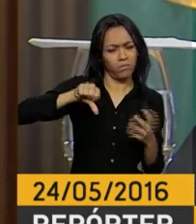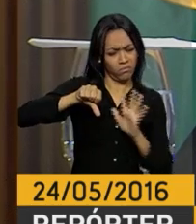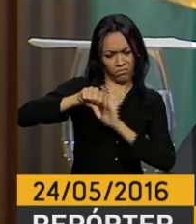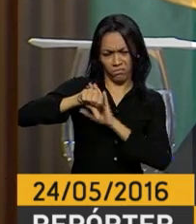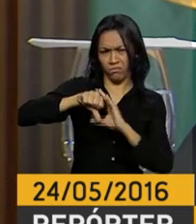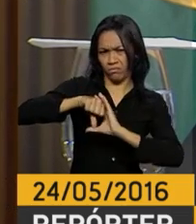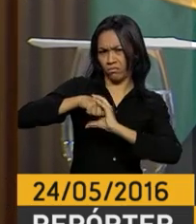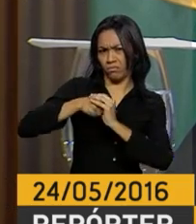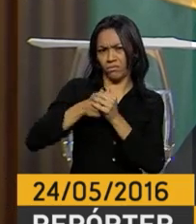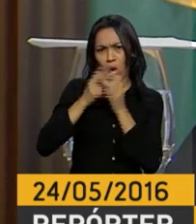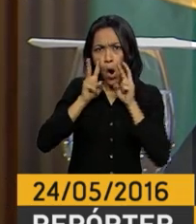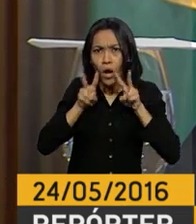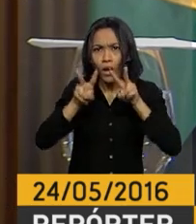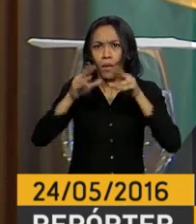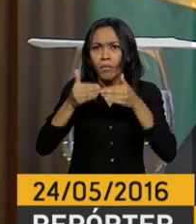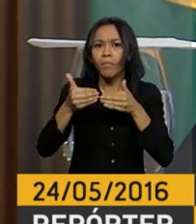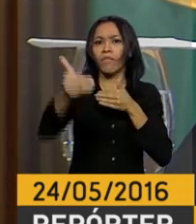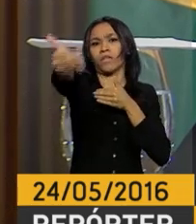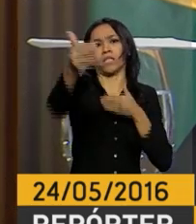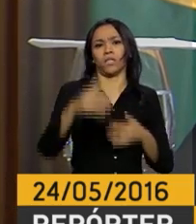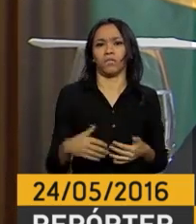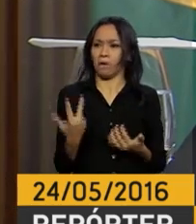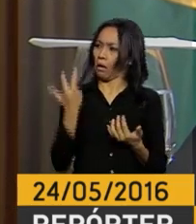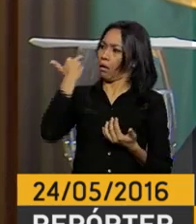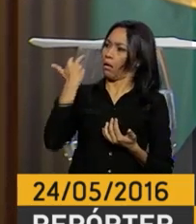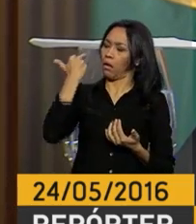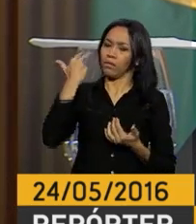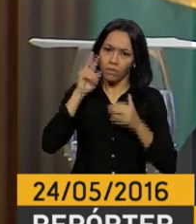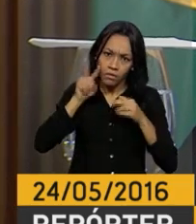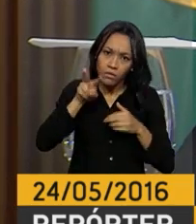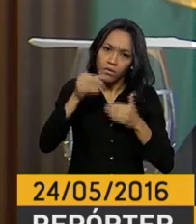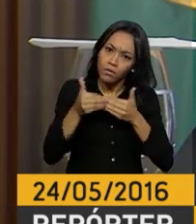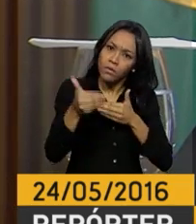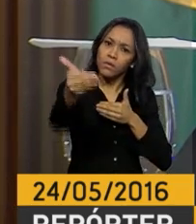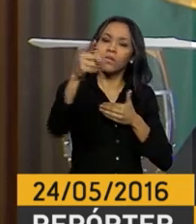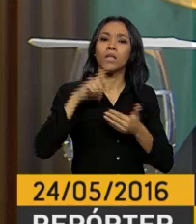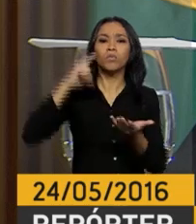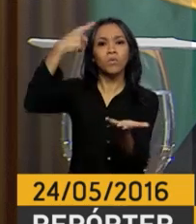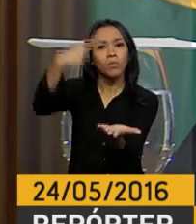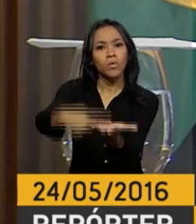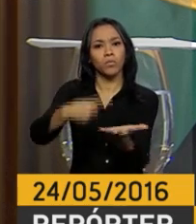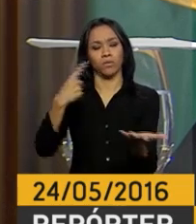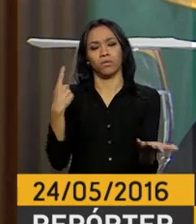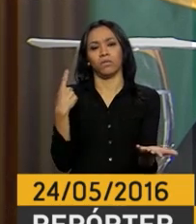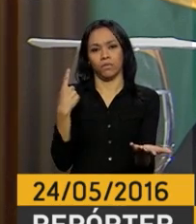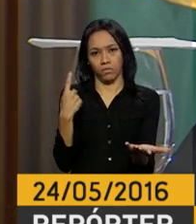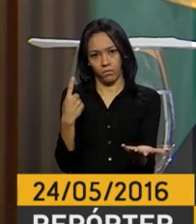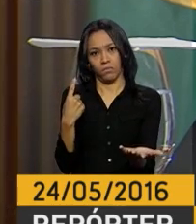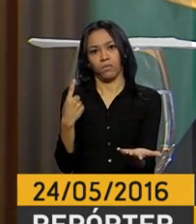frente, não é? Nós vamos olhar para frente e dizer, nós temos uma tarefa, uma missão neste momento, que